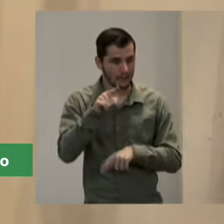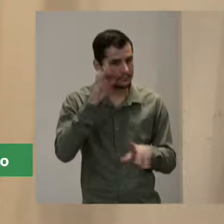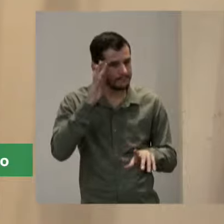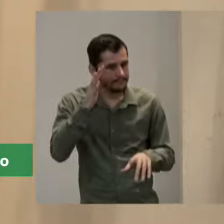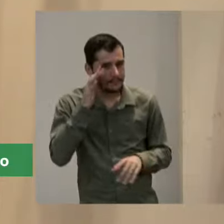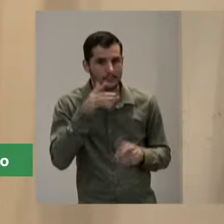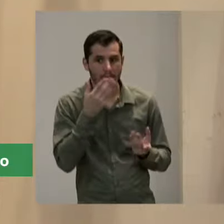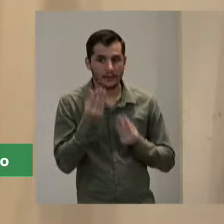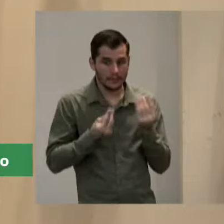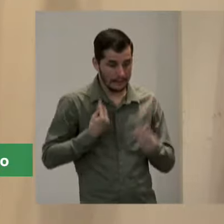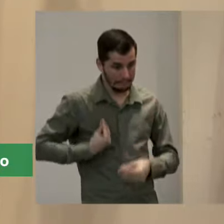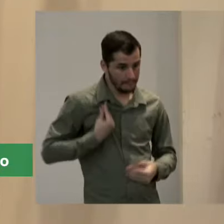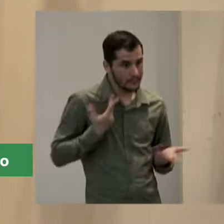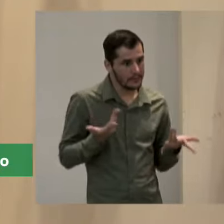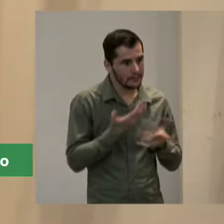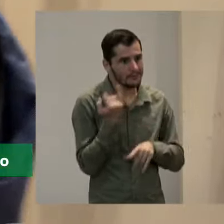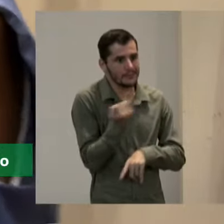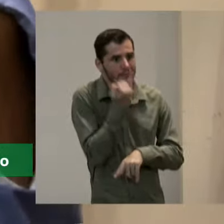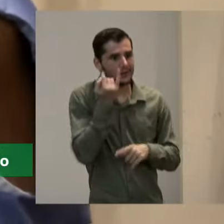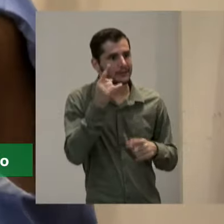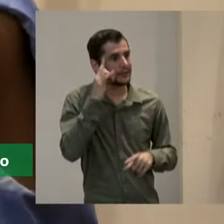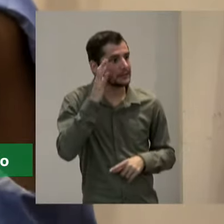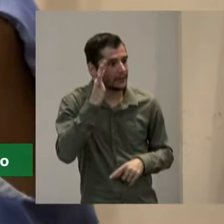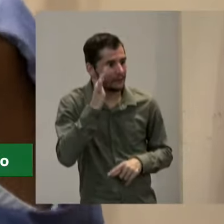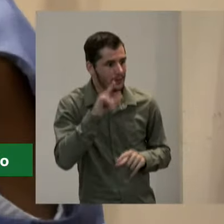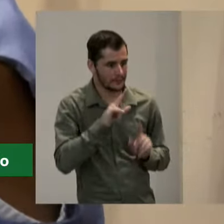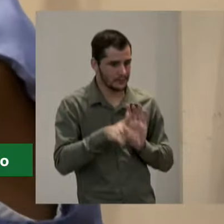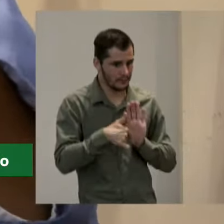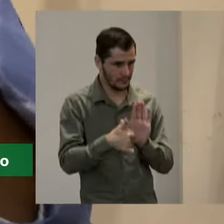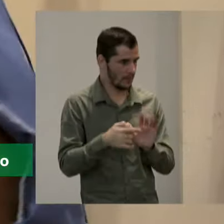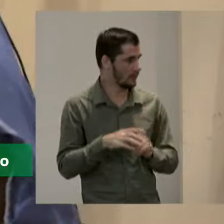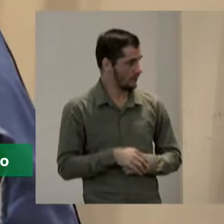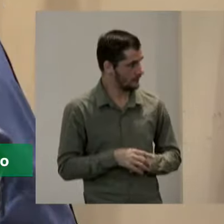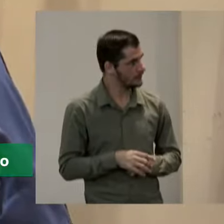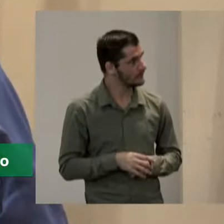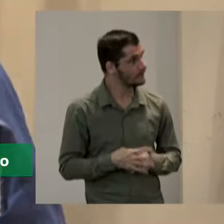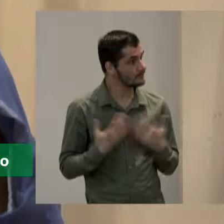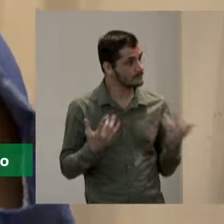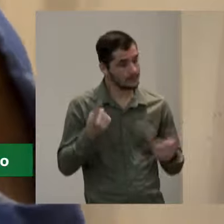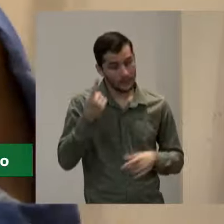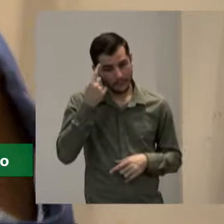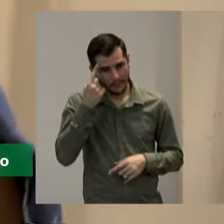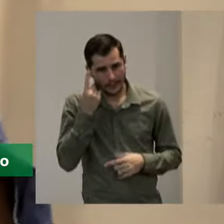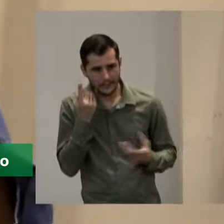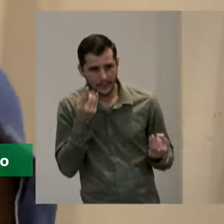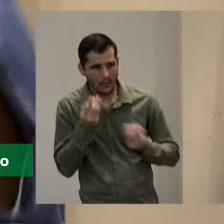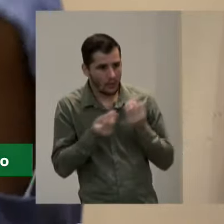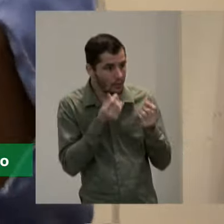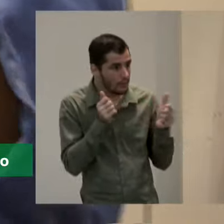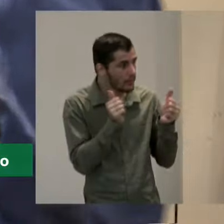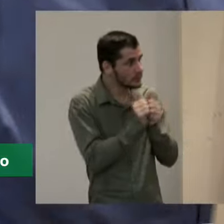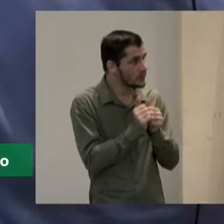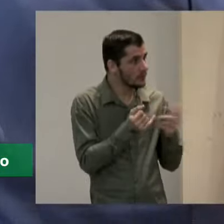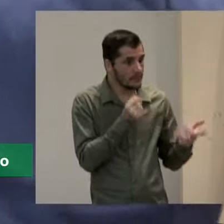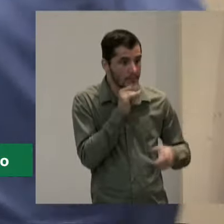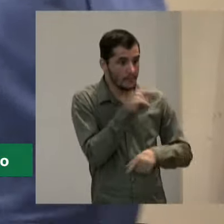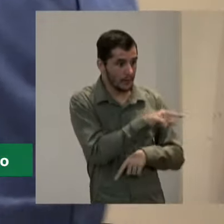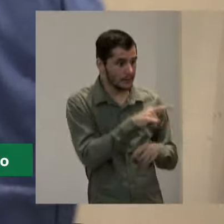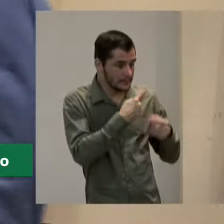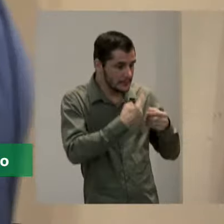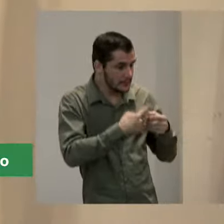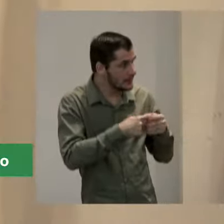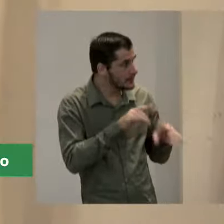tenho algo importante para dizer para vocês. Tentem viajar comigo. Eu estava na cidade de Montes Claros, eu